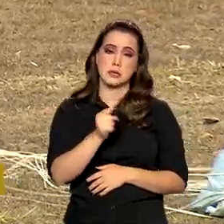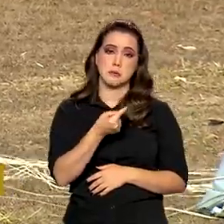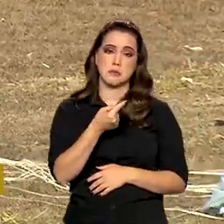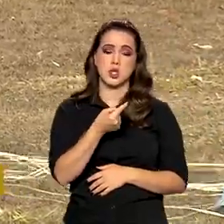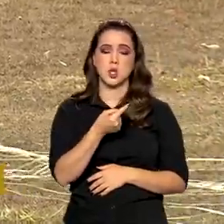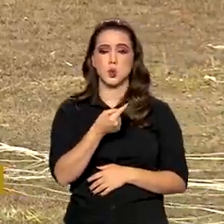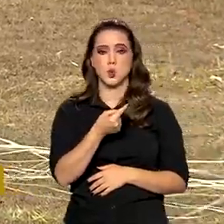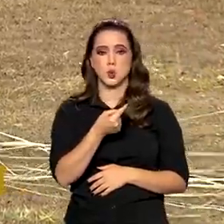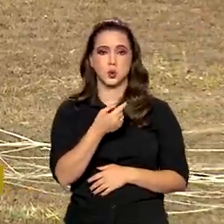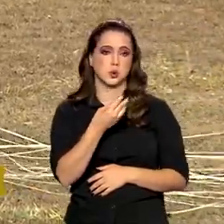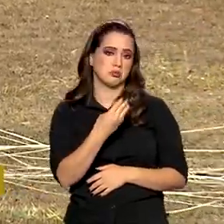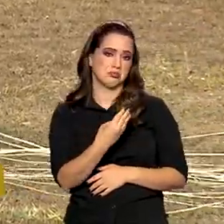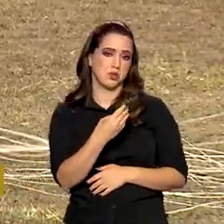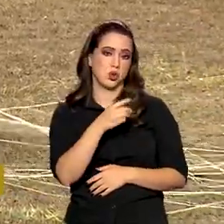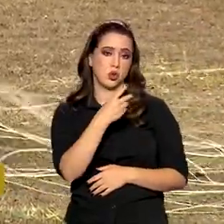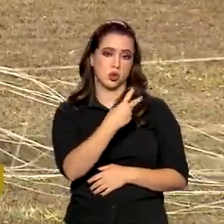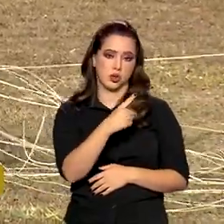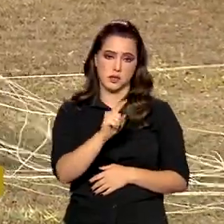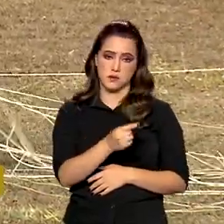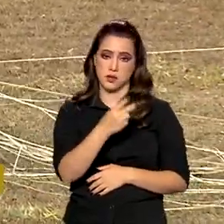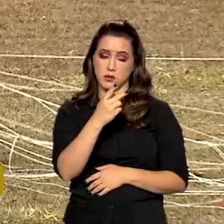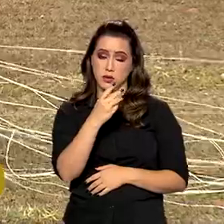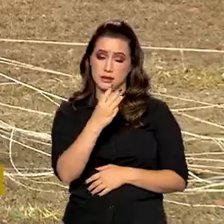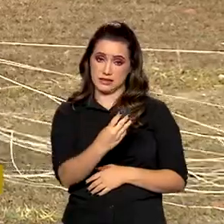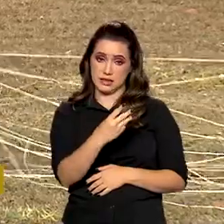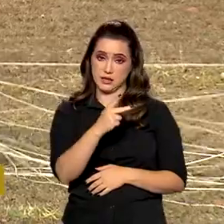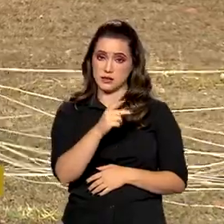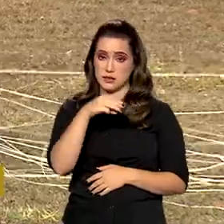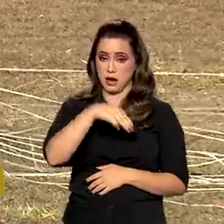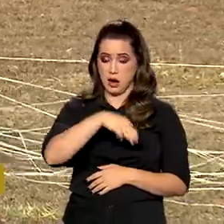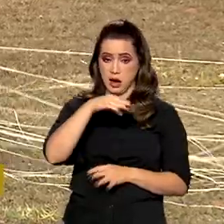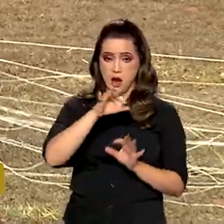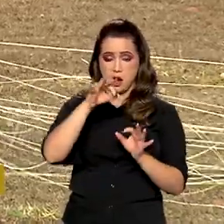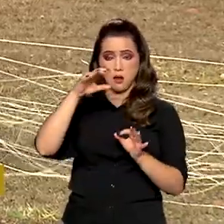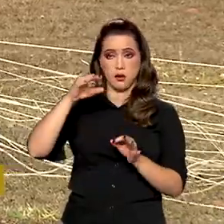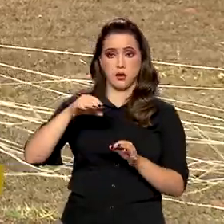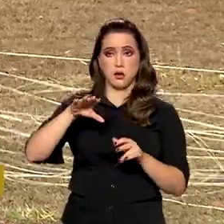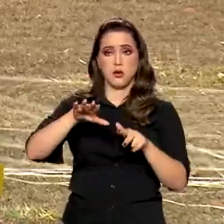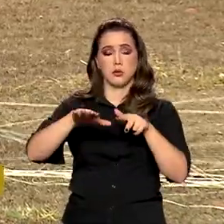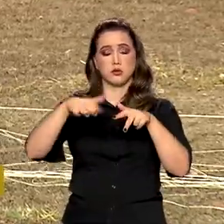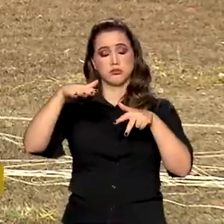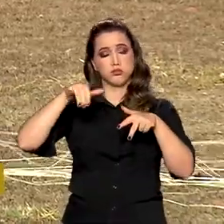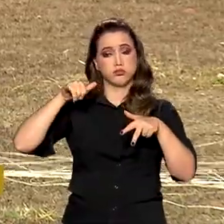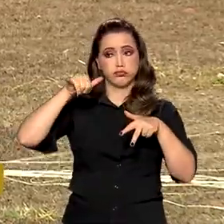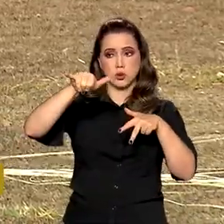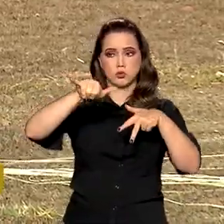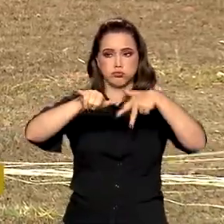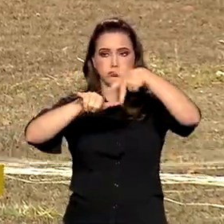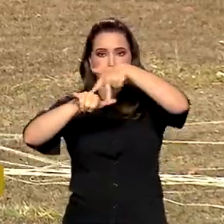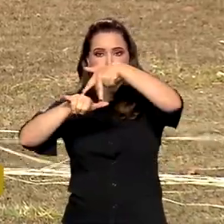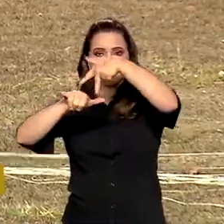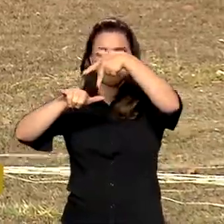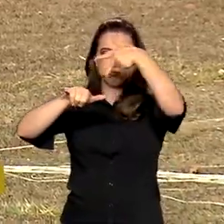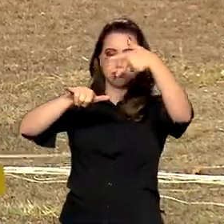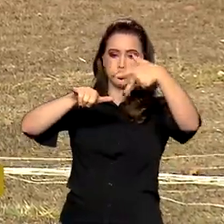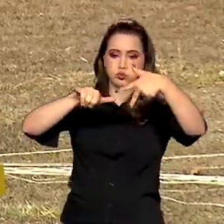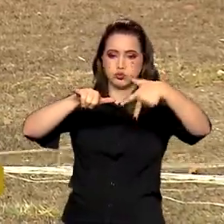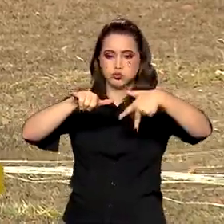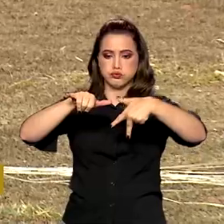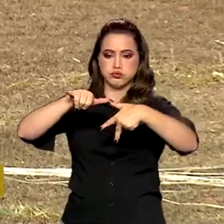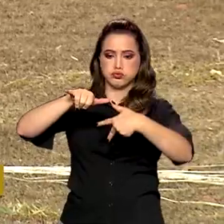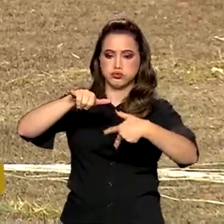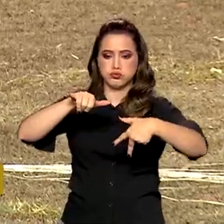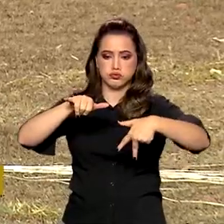2.300 metros, 2,3 quilômetros, né? E o tempo de queda ele vai regular conforme a navegação que ele quer fazer. Então, ele